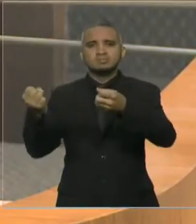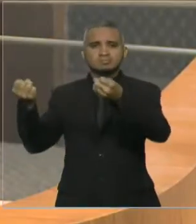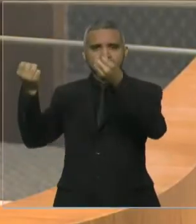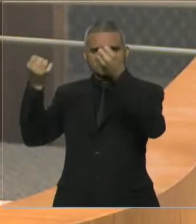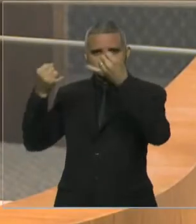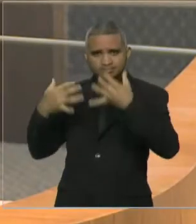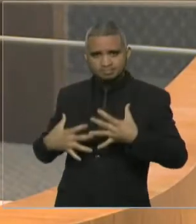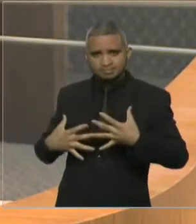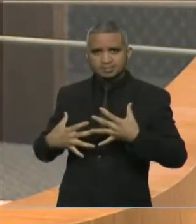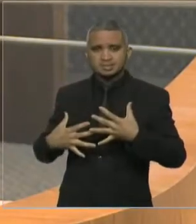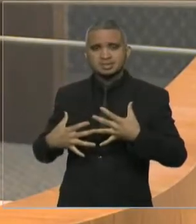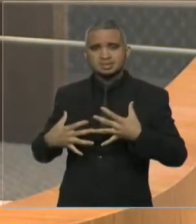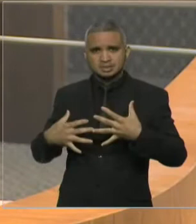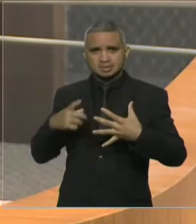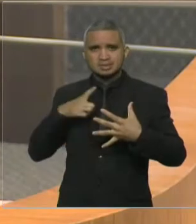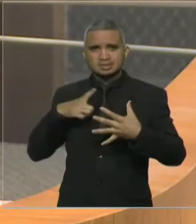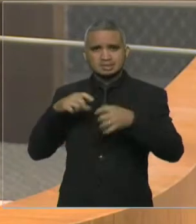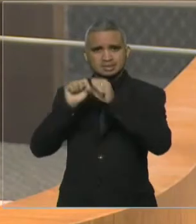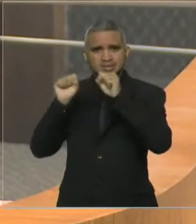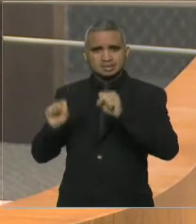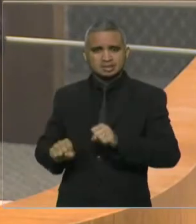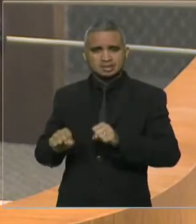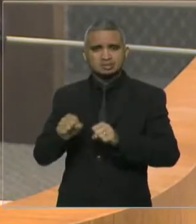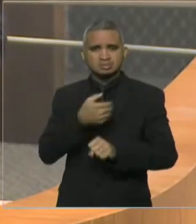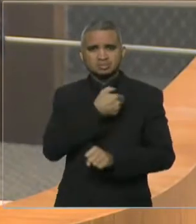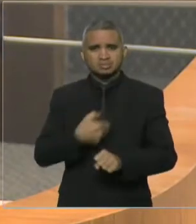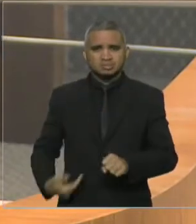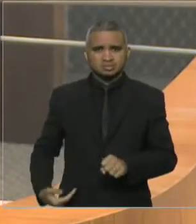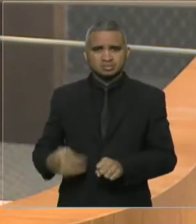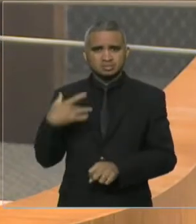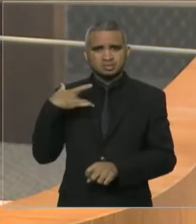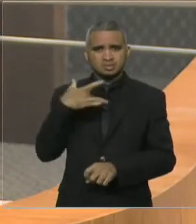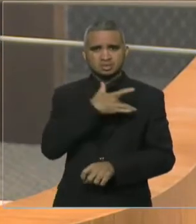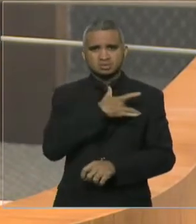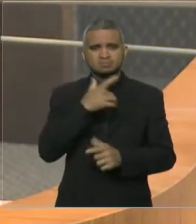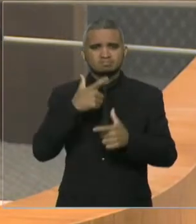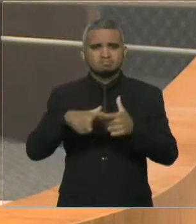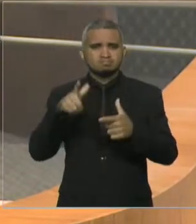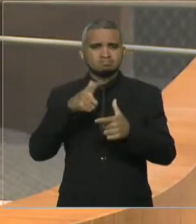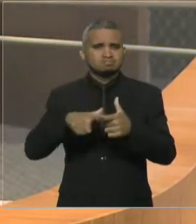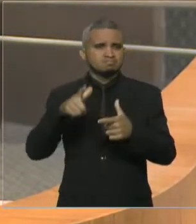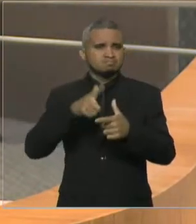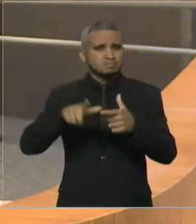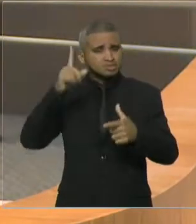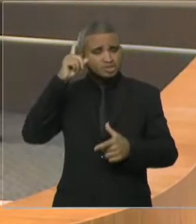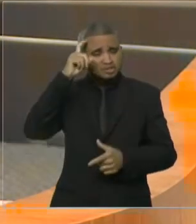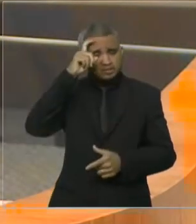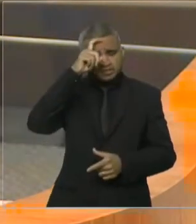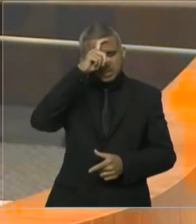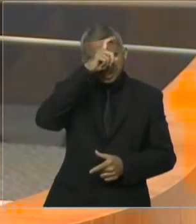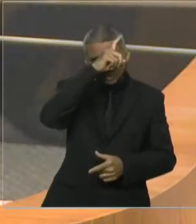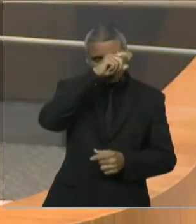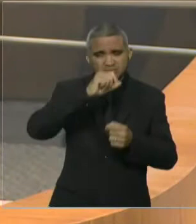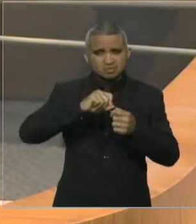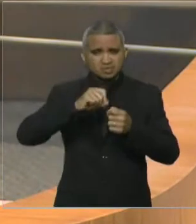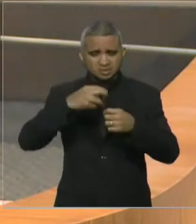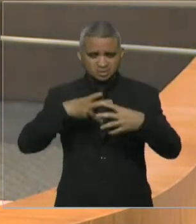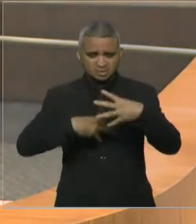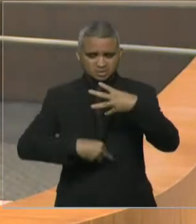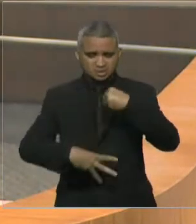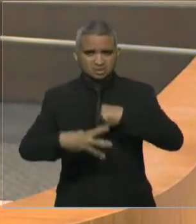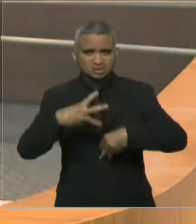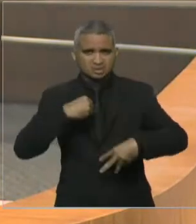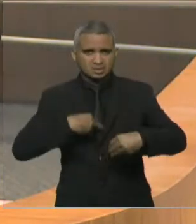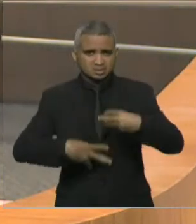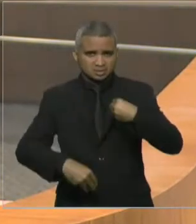no sistema público de saúde de realizar esses exames. E por que que isso acontece? Acontece